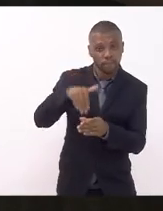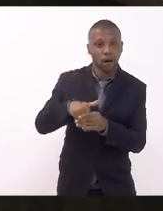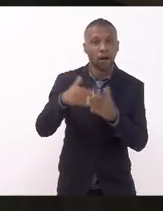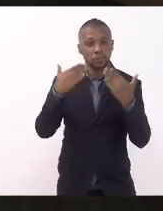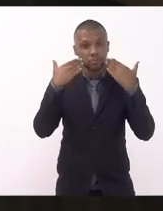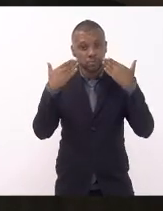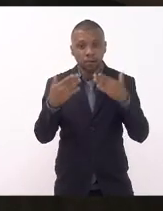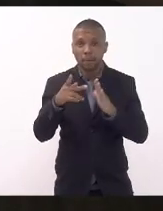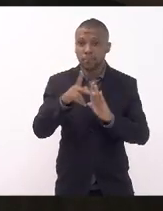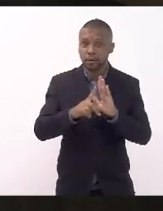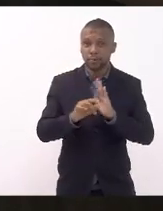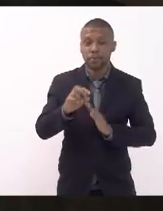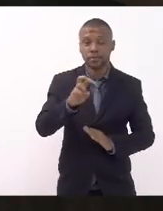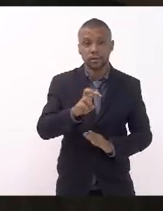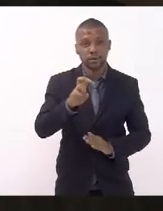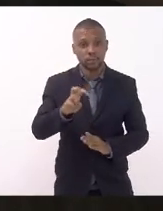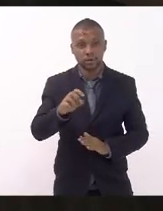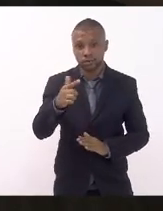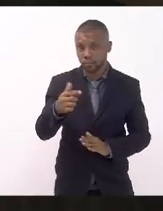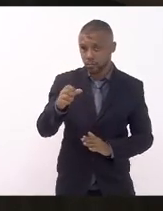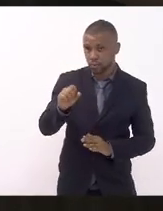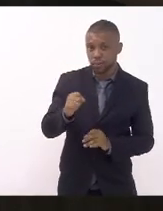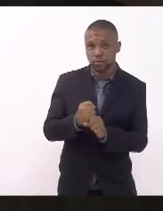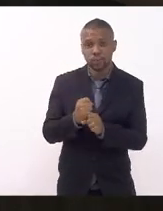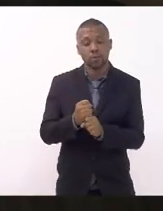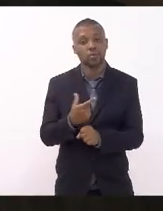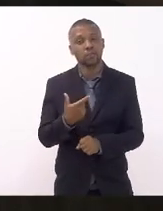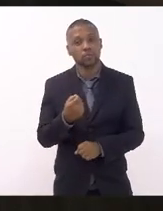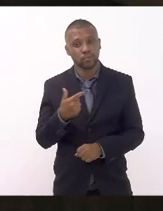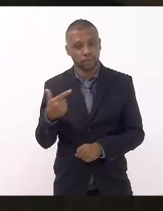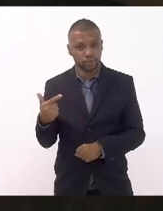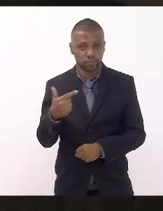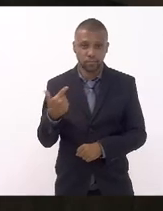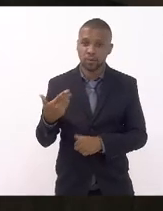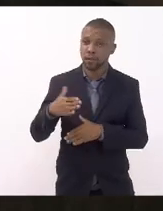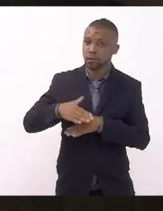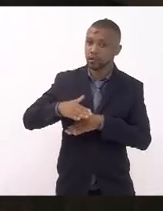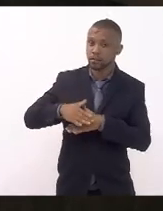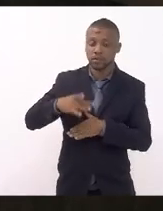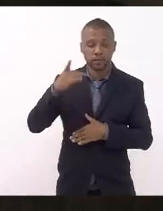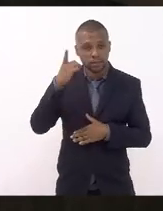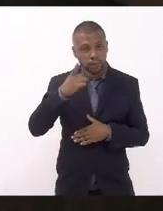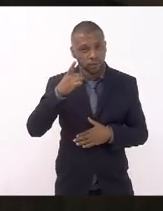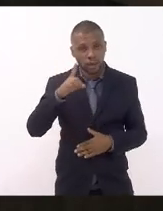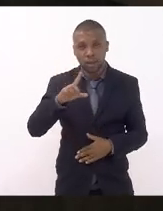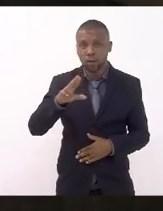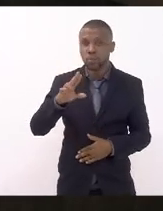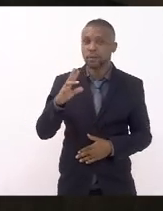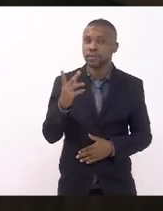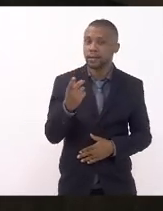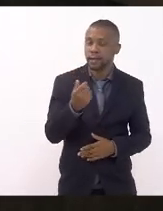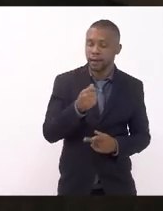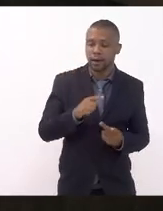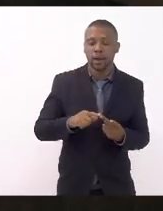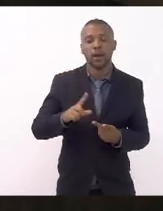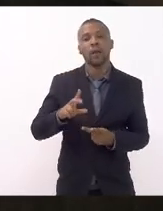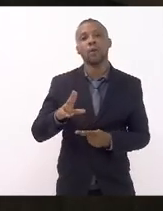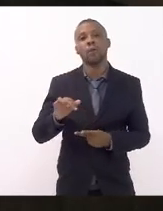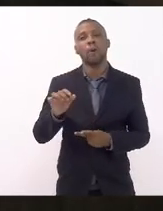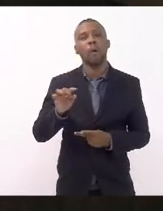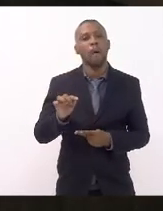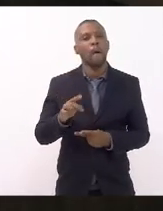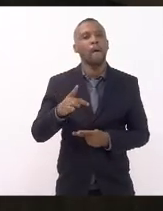projeto de lei, o 5528, de 2022, de autoria dos deputados Lucinha e Luiz Paulo, que fazem